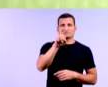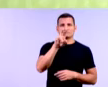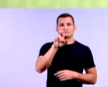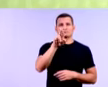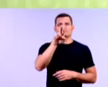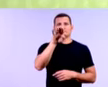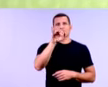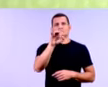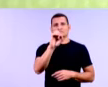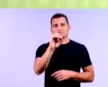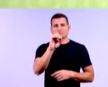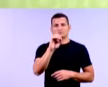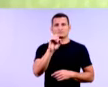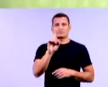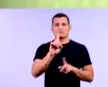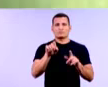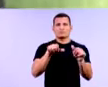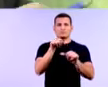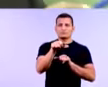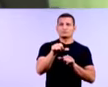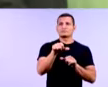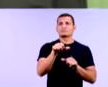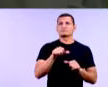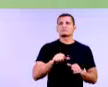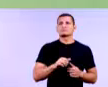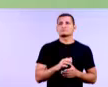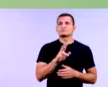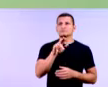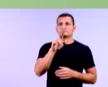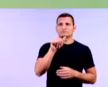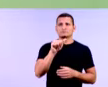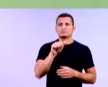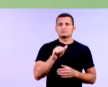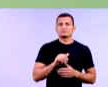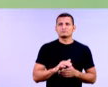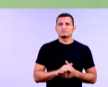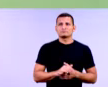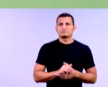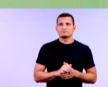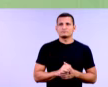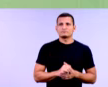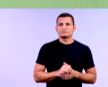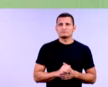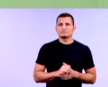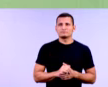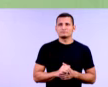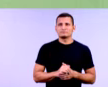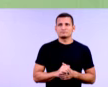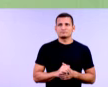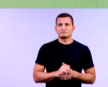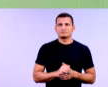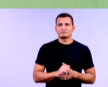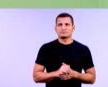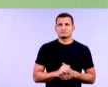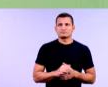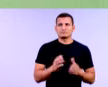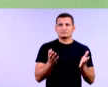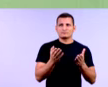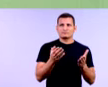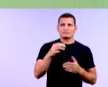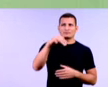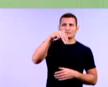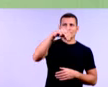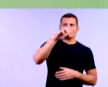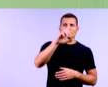modifica, ele é invariável, não varia, invariável. nunca. Bem, e agora aqui, professora Tayane, mesma e mesmo.